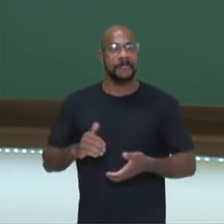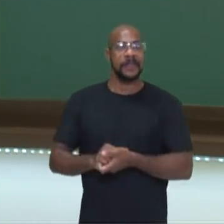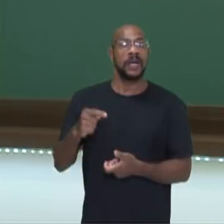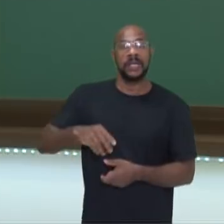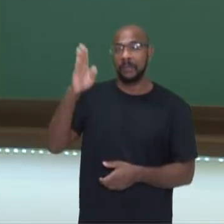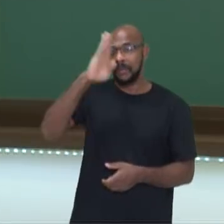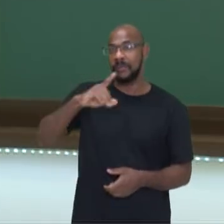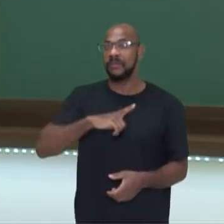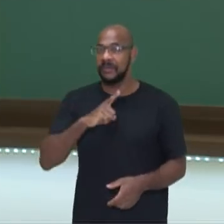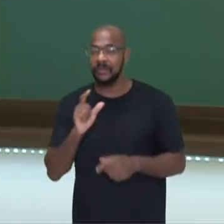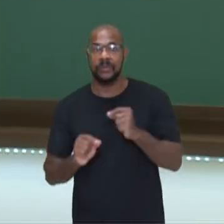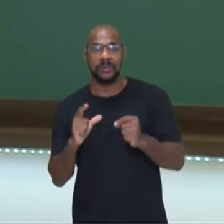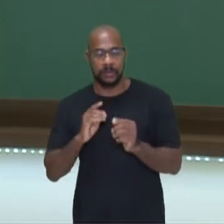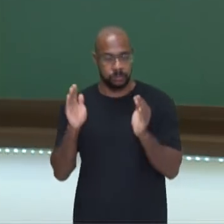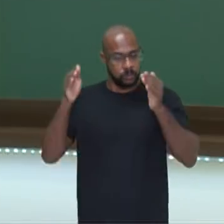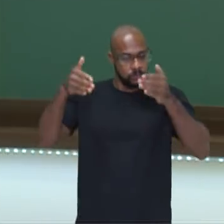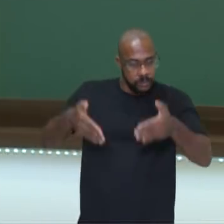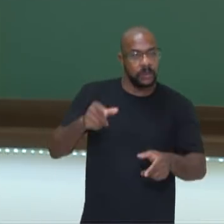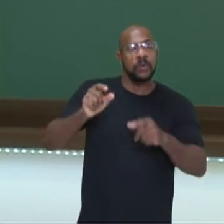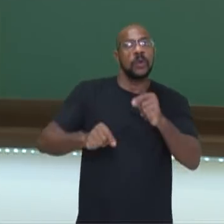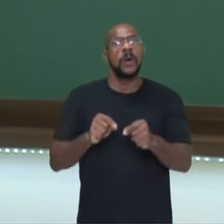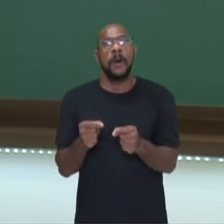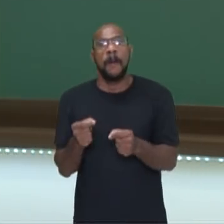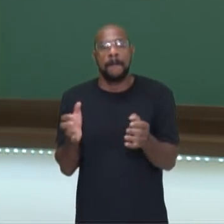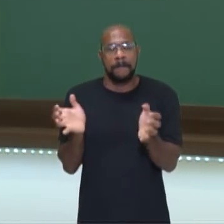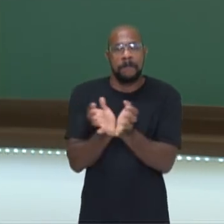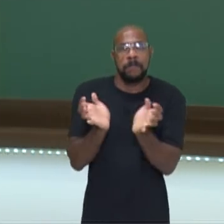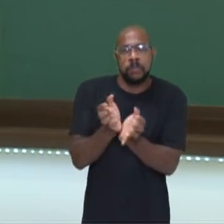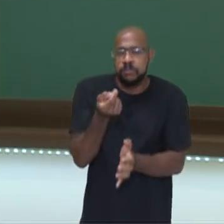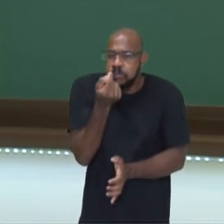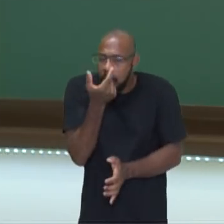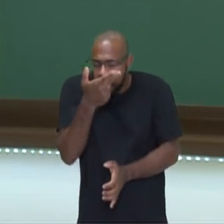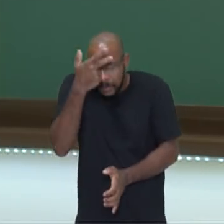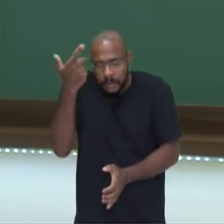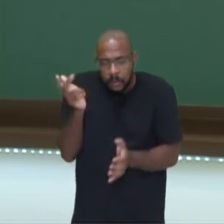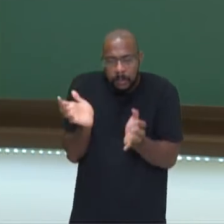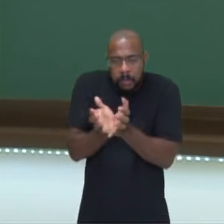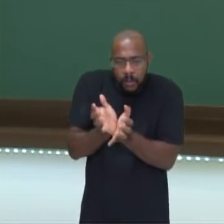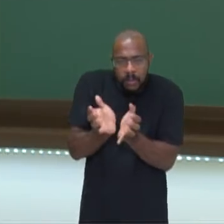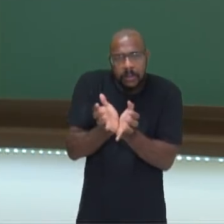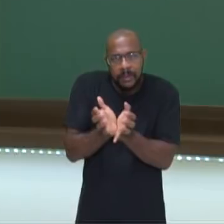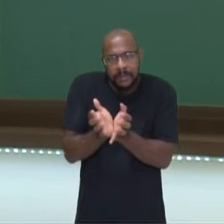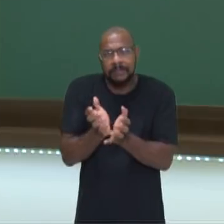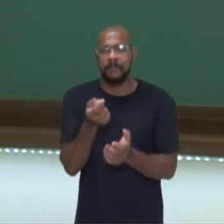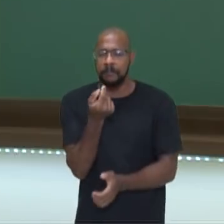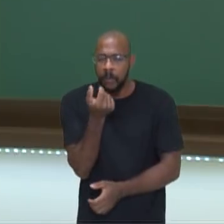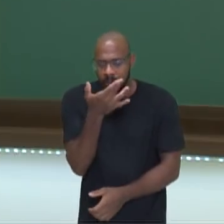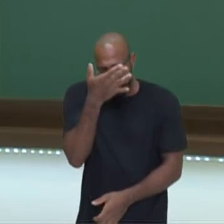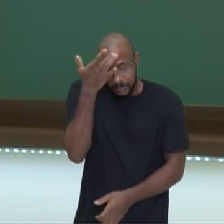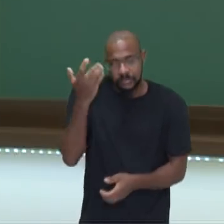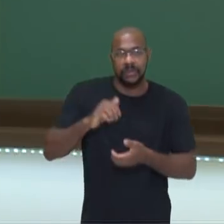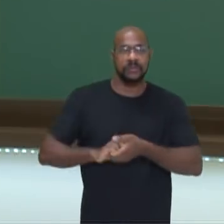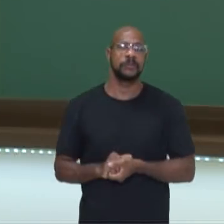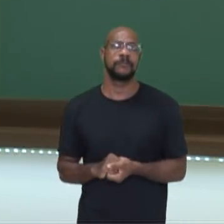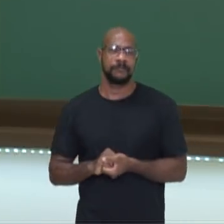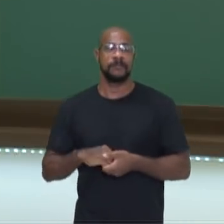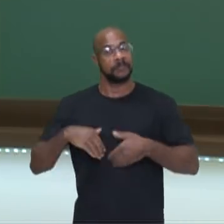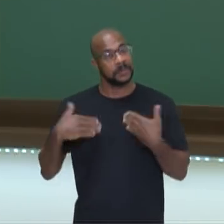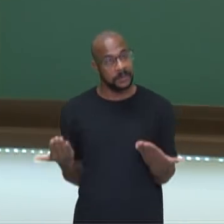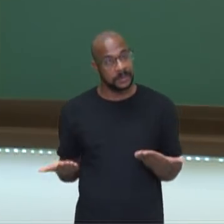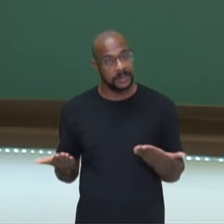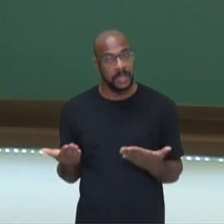governo concentrado num pequeno número de pessoas. Pequeno número de pessoas. Então,